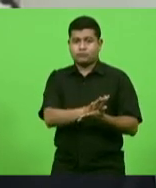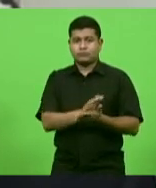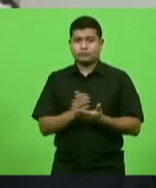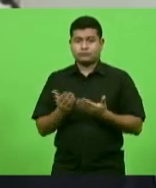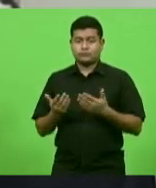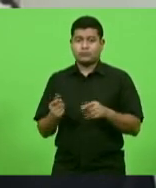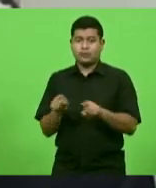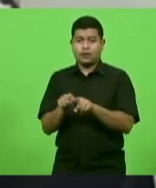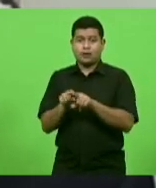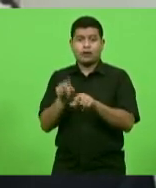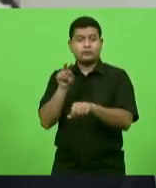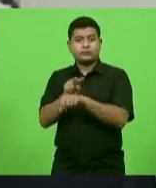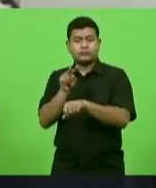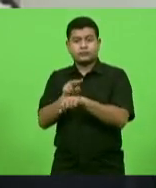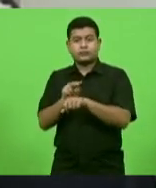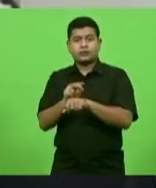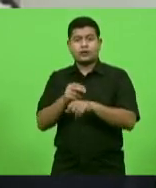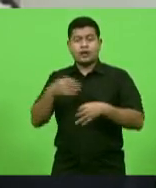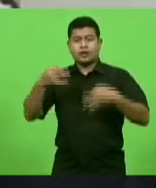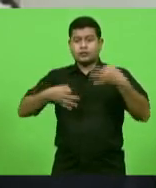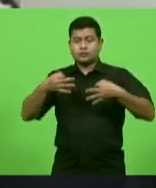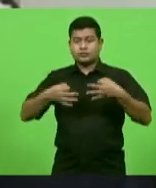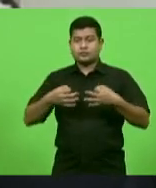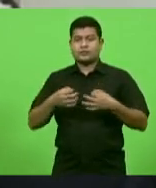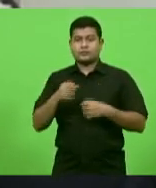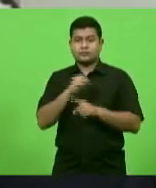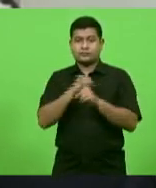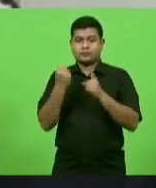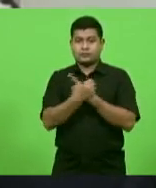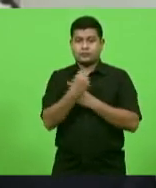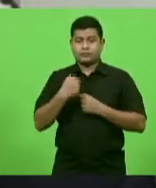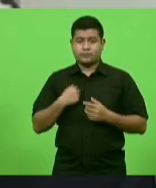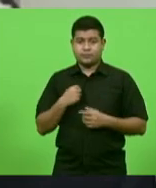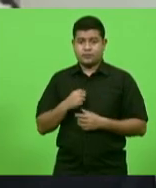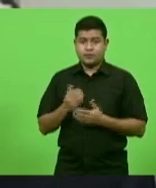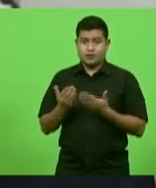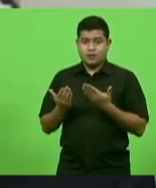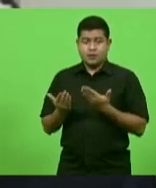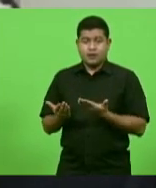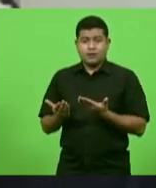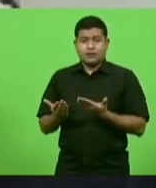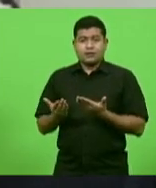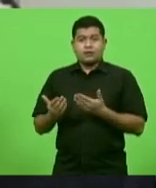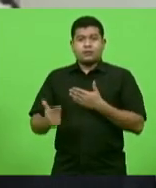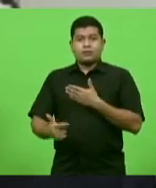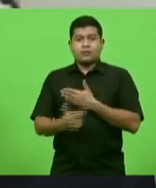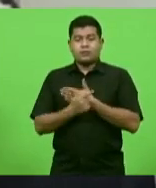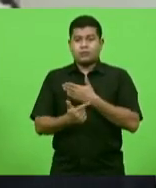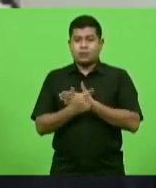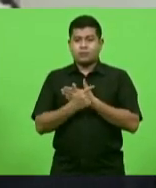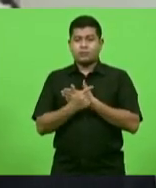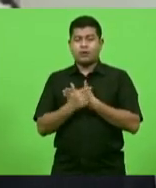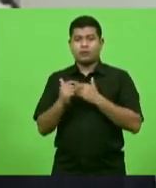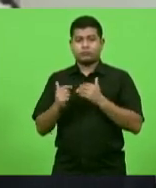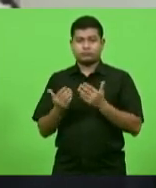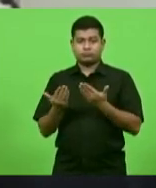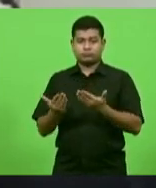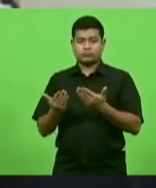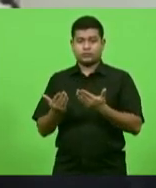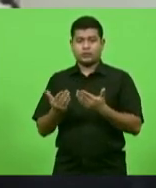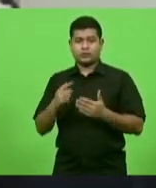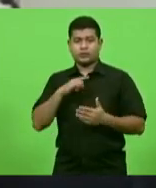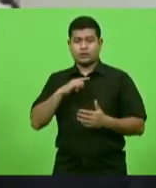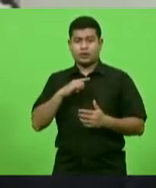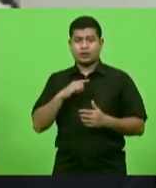vigilante da justiça social conheceis de sou vejo a sua ação fecunda o seu papel preponderante no